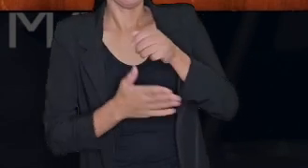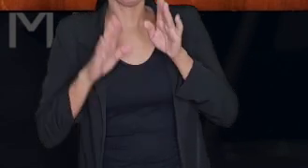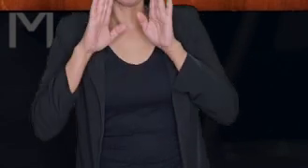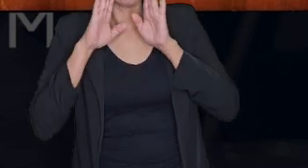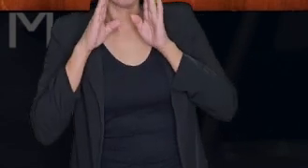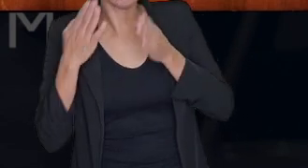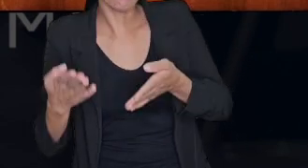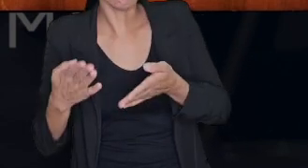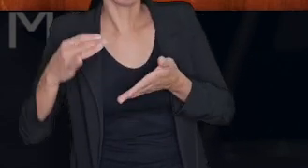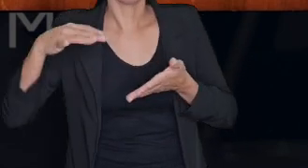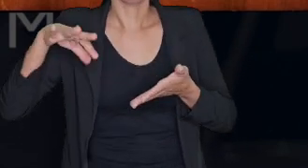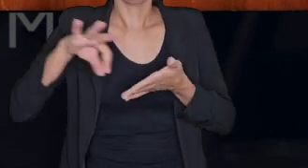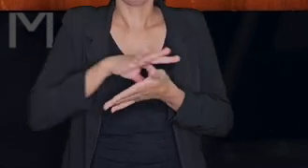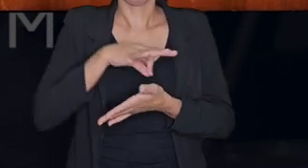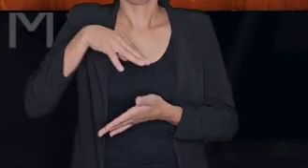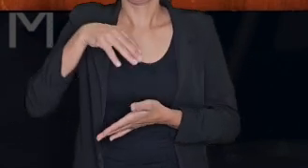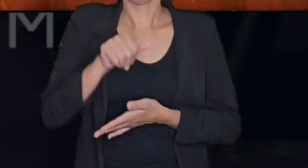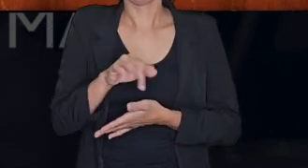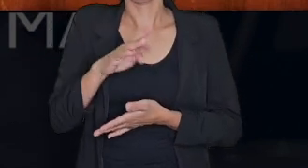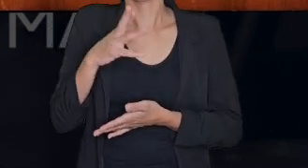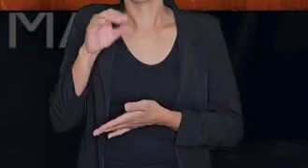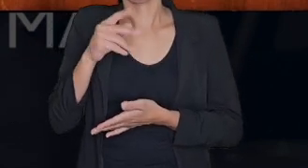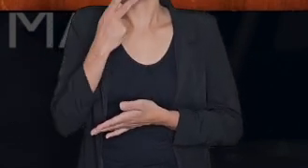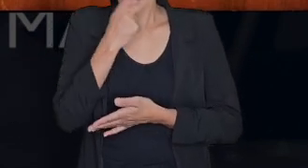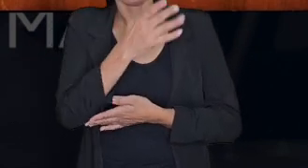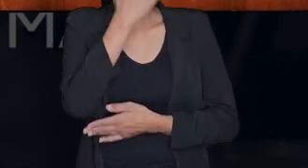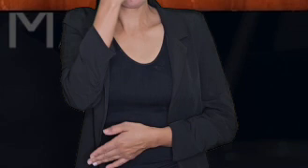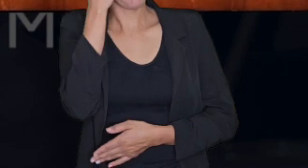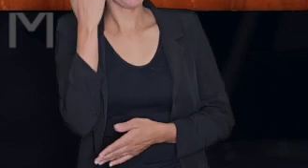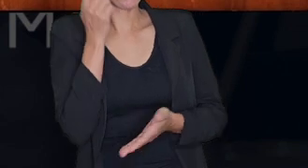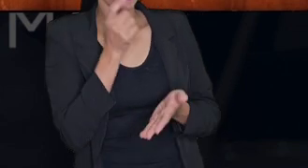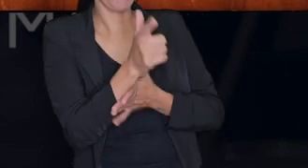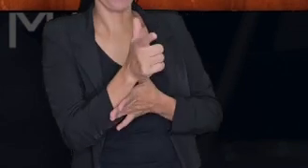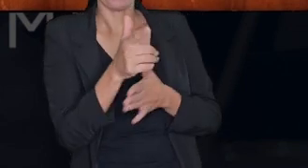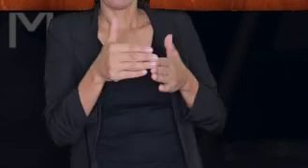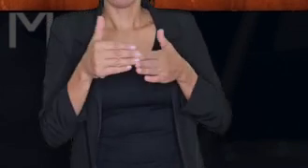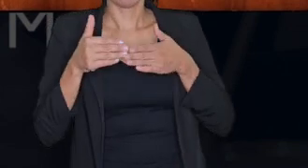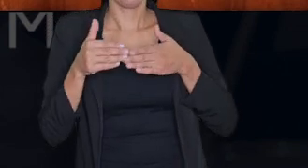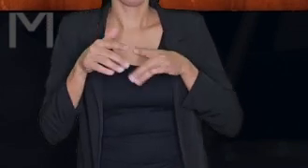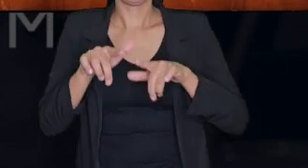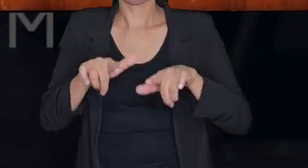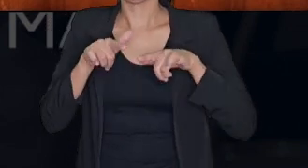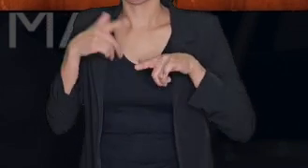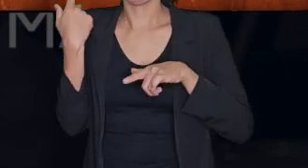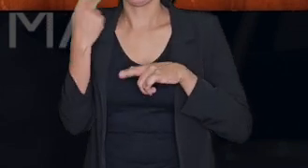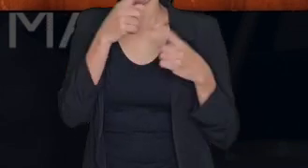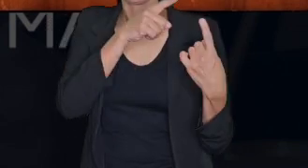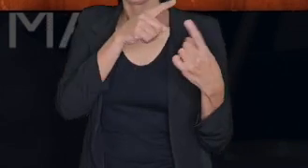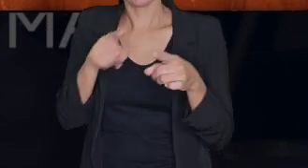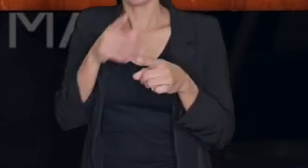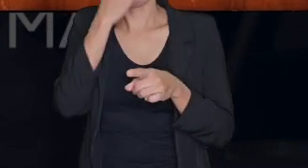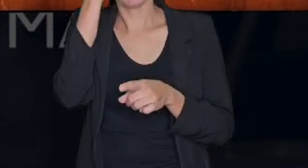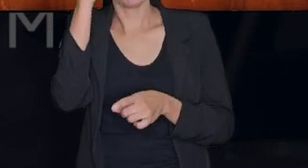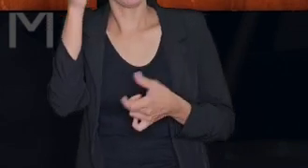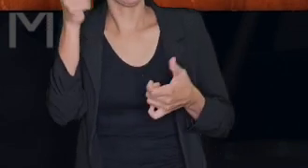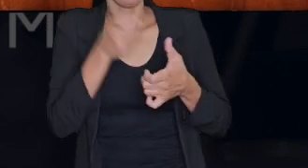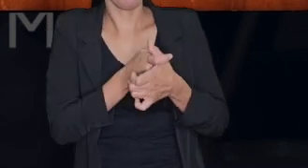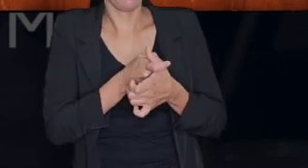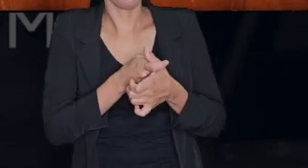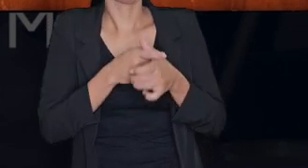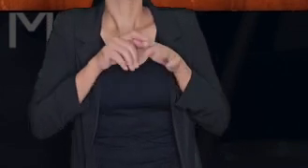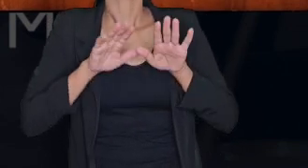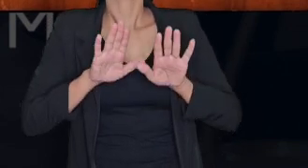Lei 13.097, esse princípio da concentração na matrícula, dizendo o adquirente não pedirá certidão de